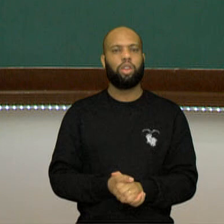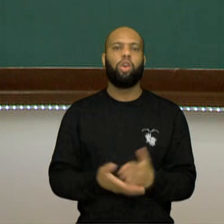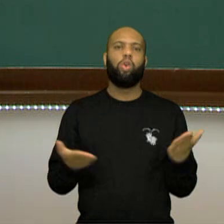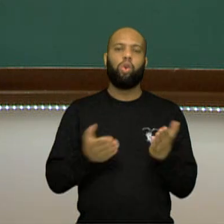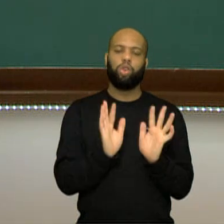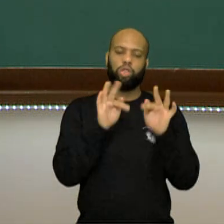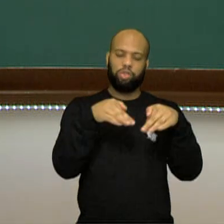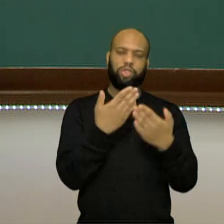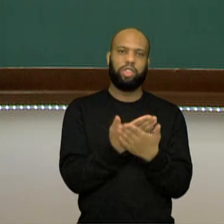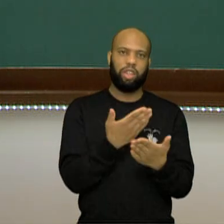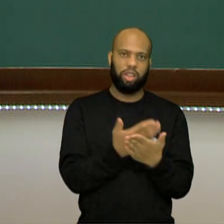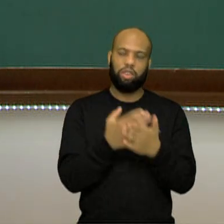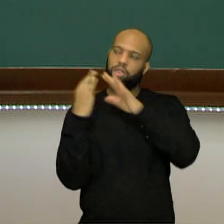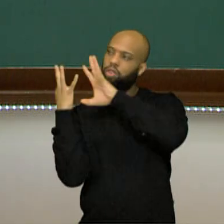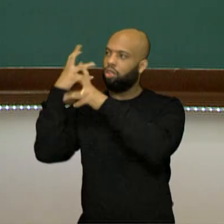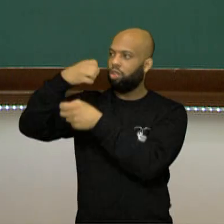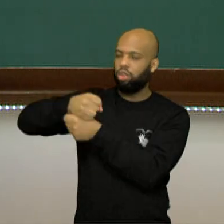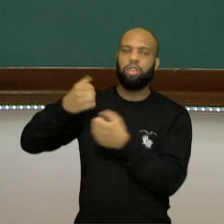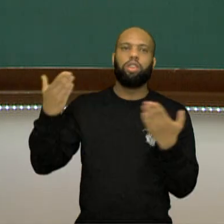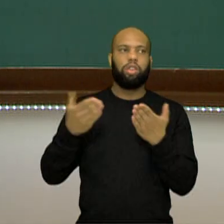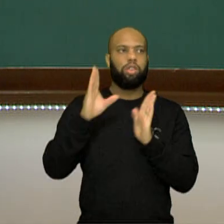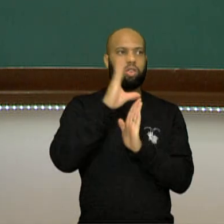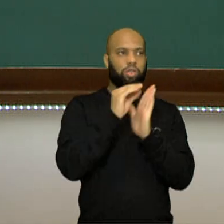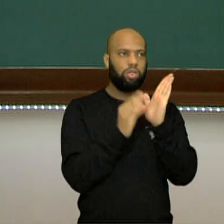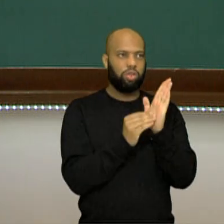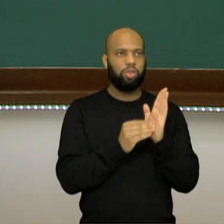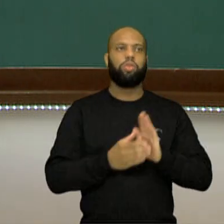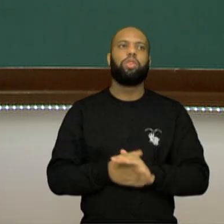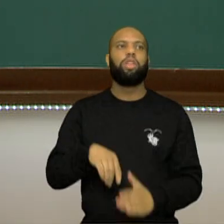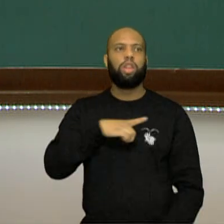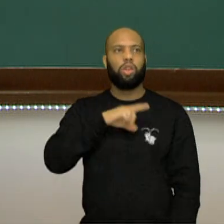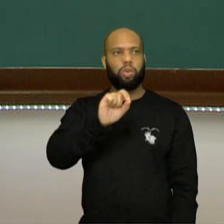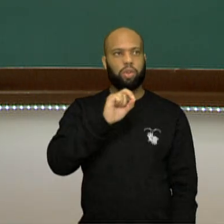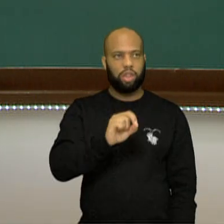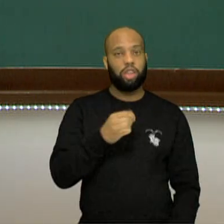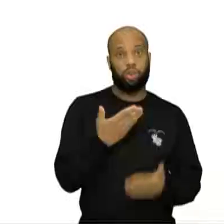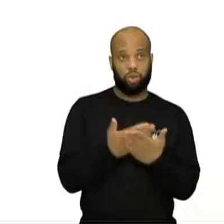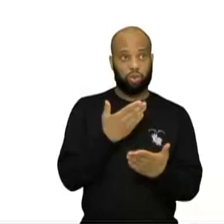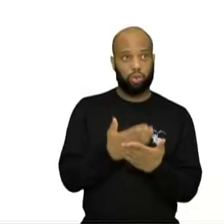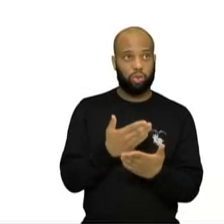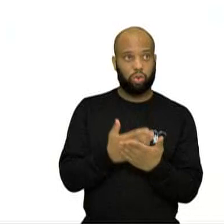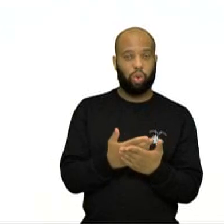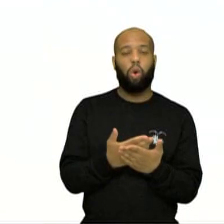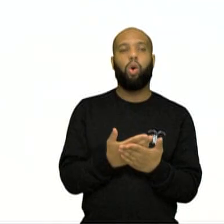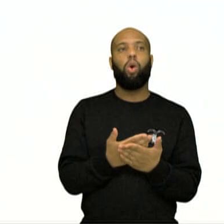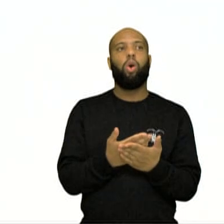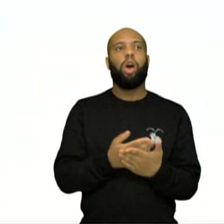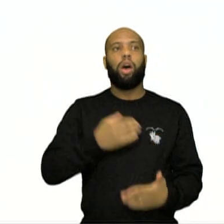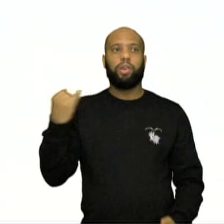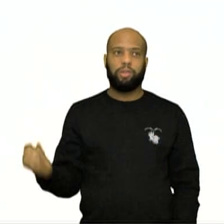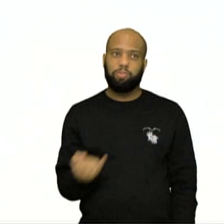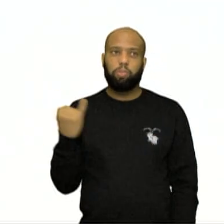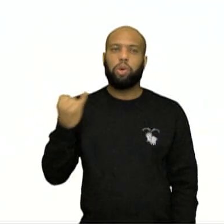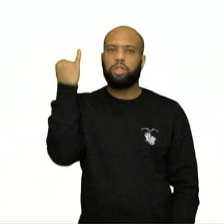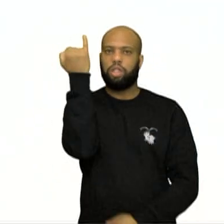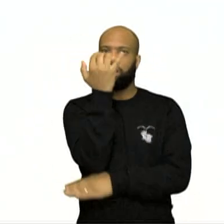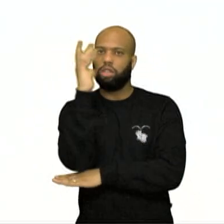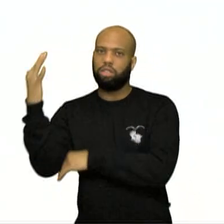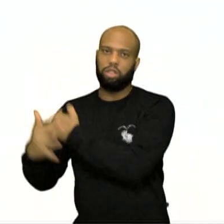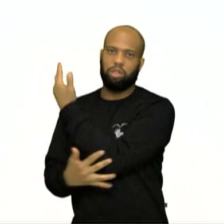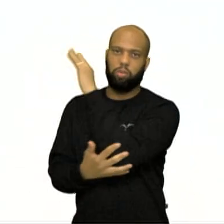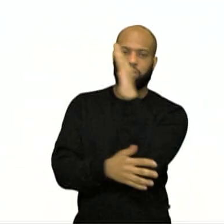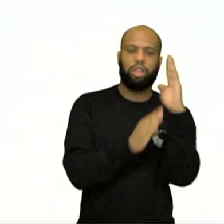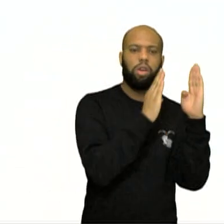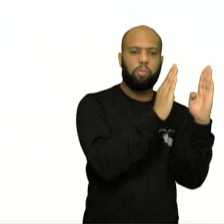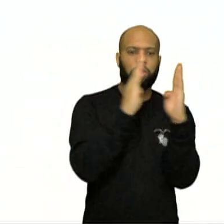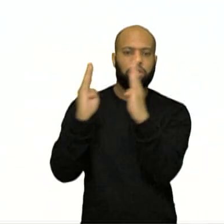por aqui. Como retomada do nosso conteúdo, hoje a gente viu lá, conhecemos então a importância das plantas nesse